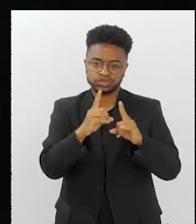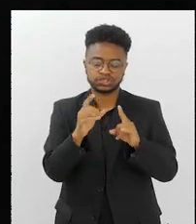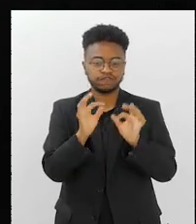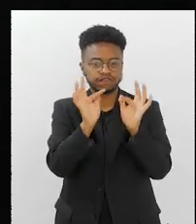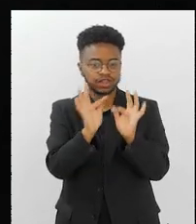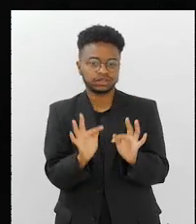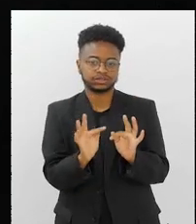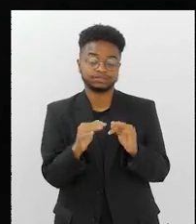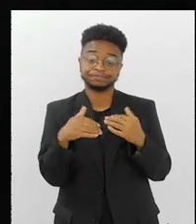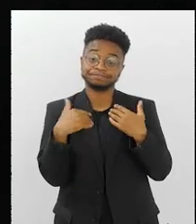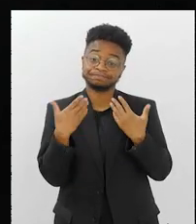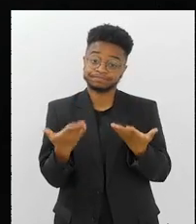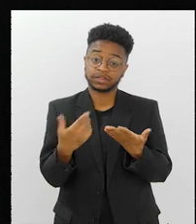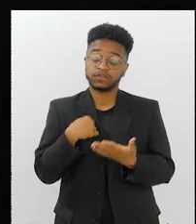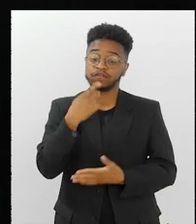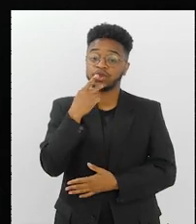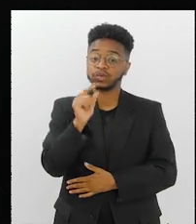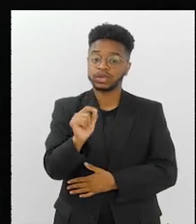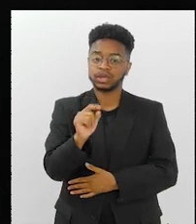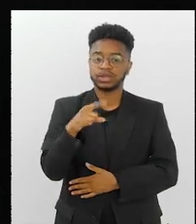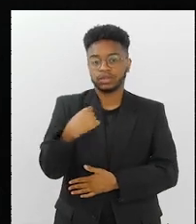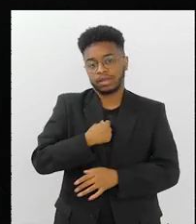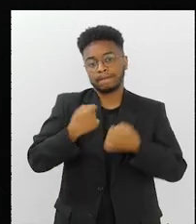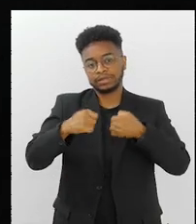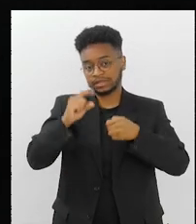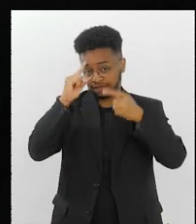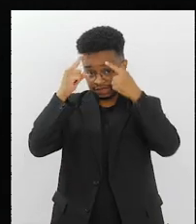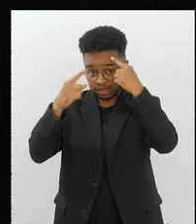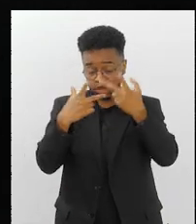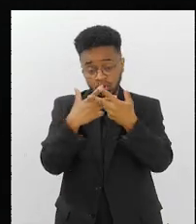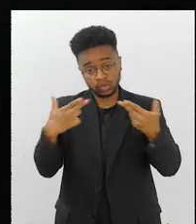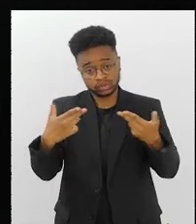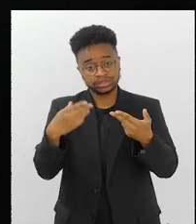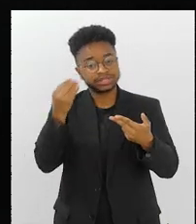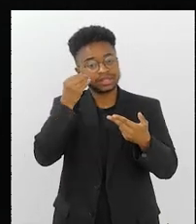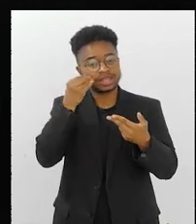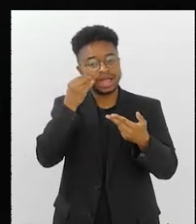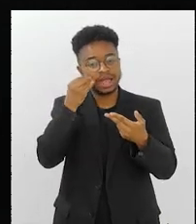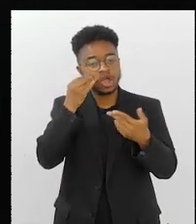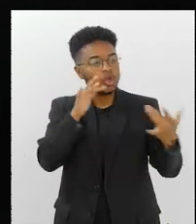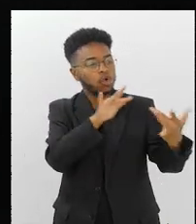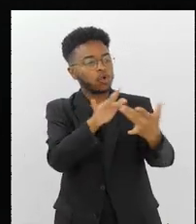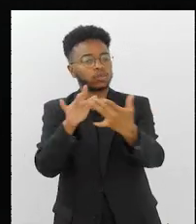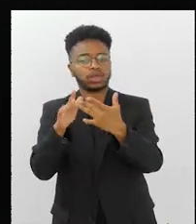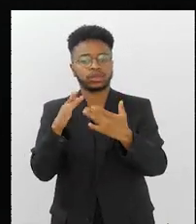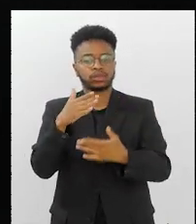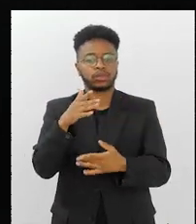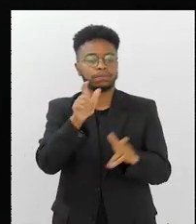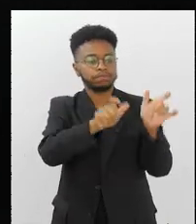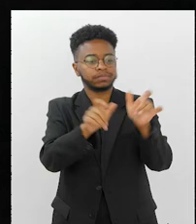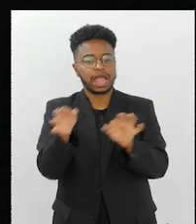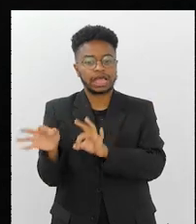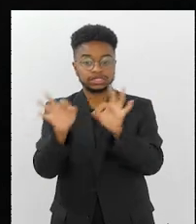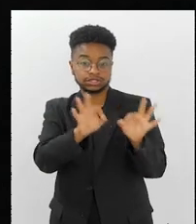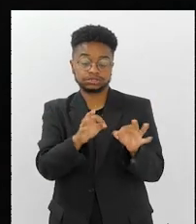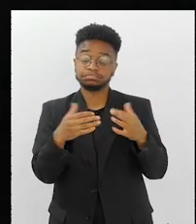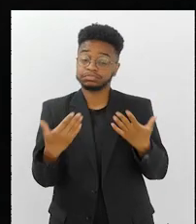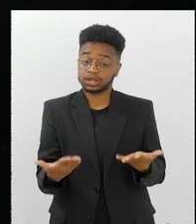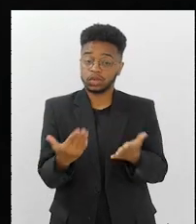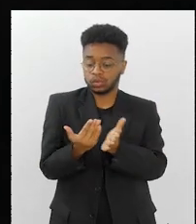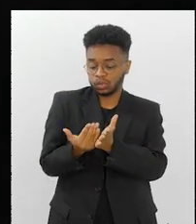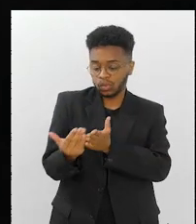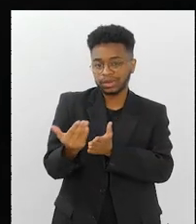eh e aí eu falei cara a gente tem que fazer alguma coisa que vá quebrar essa quarta parede E aí no início quando surgiu a